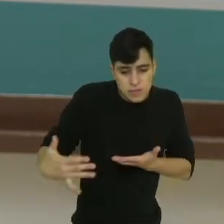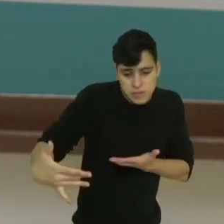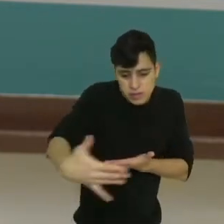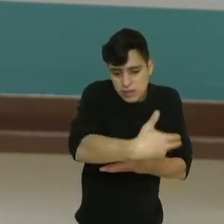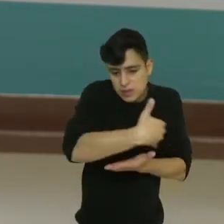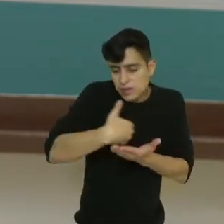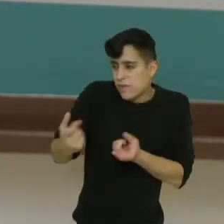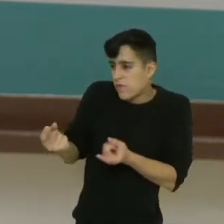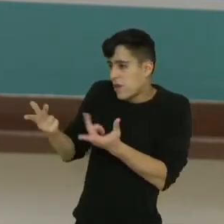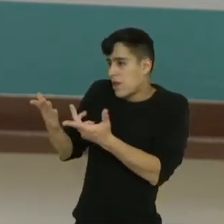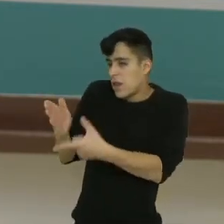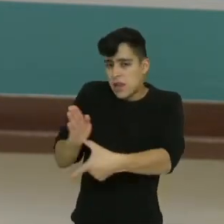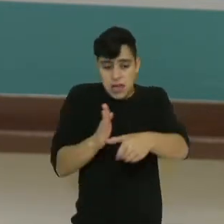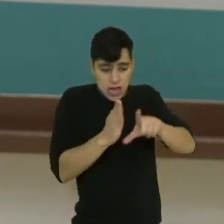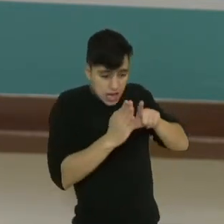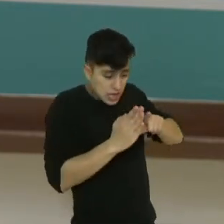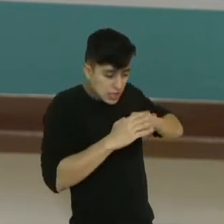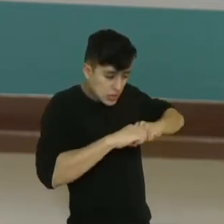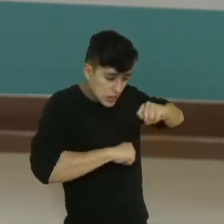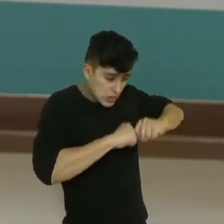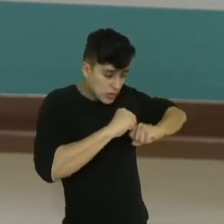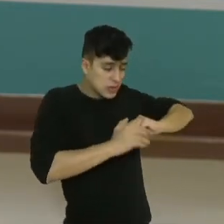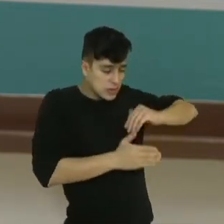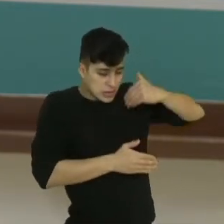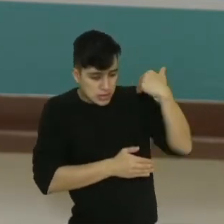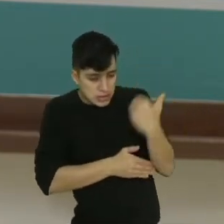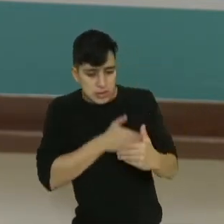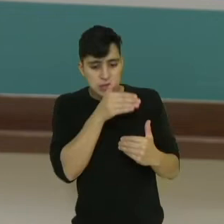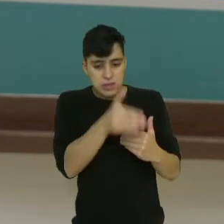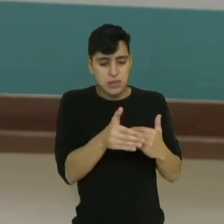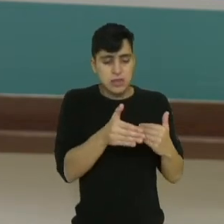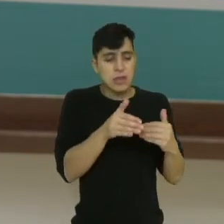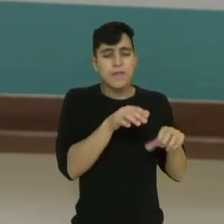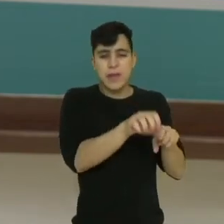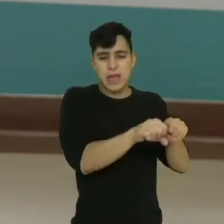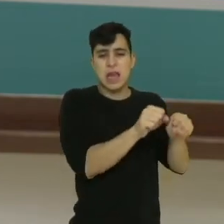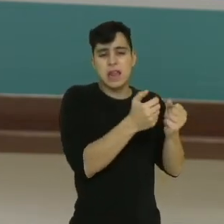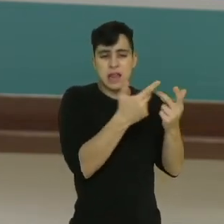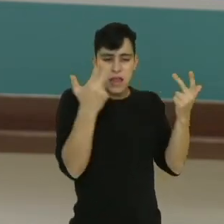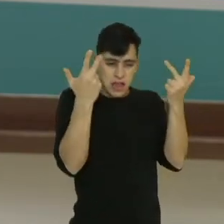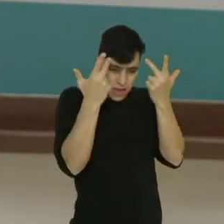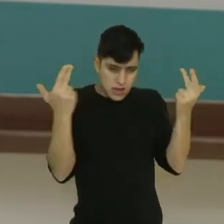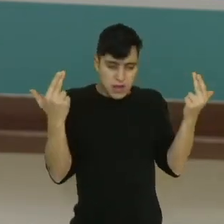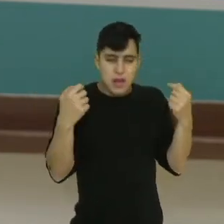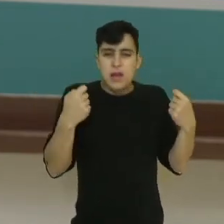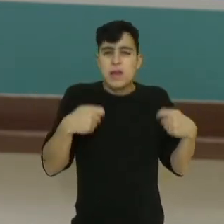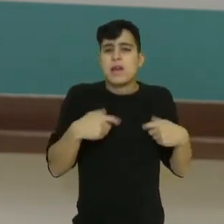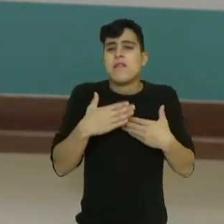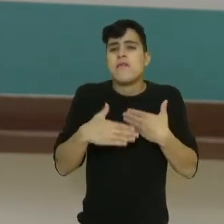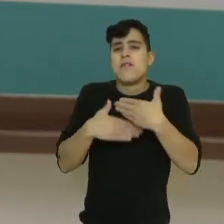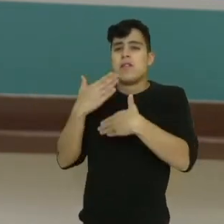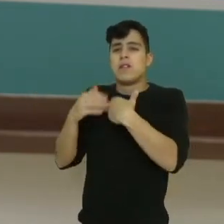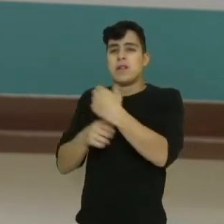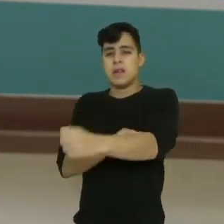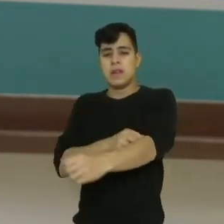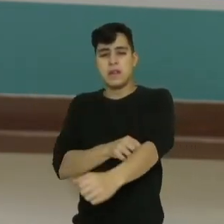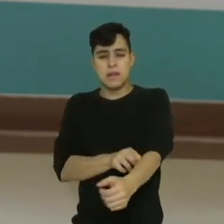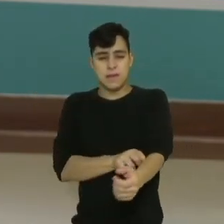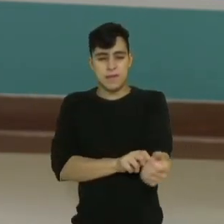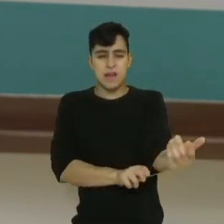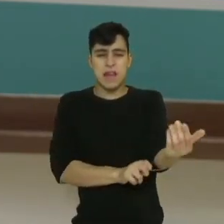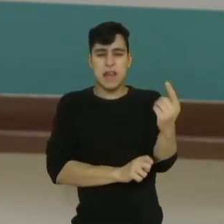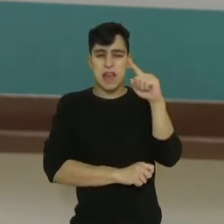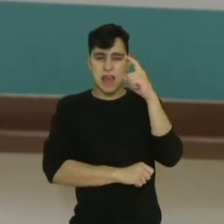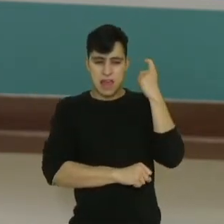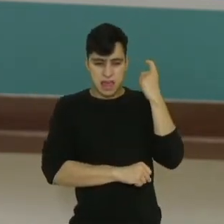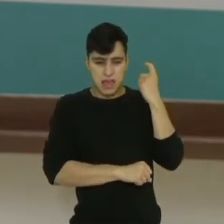consequência, antes industrializar, retirar dos meios naturais, nós também temos que ter uma evolução. Aquele mercantilismo,